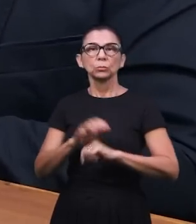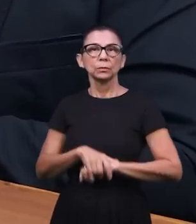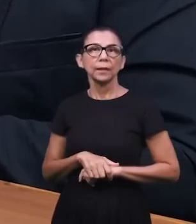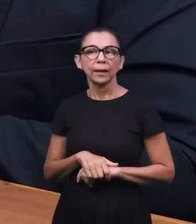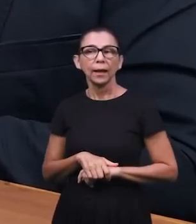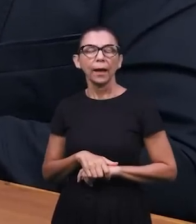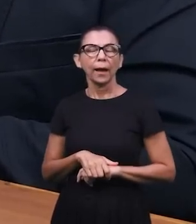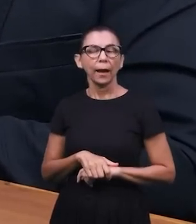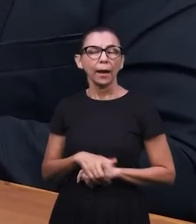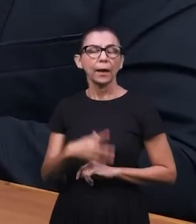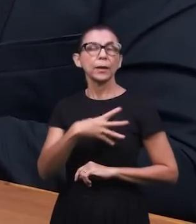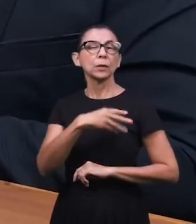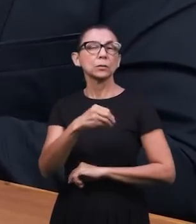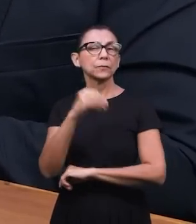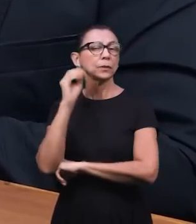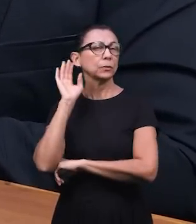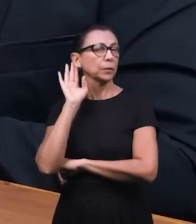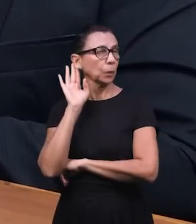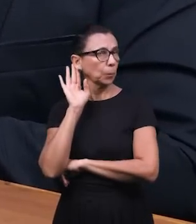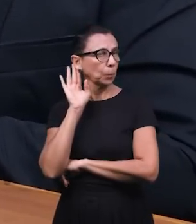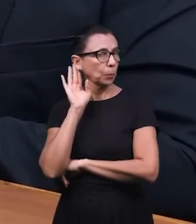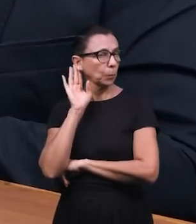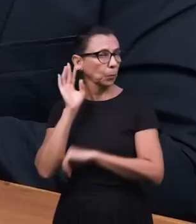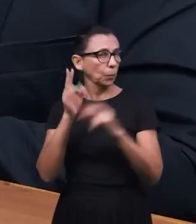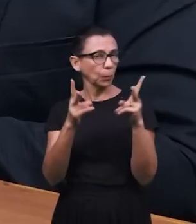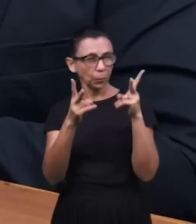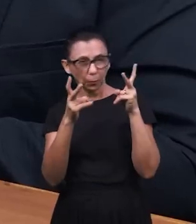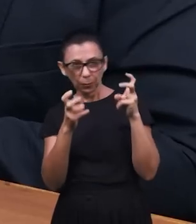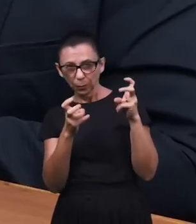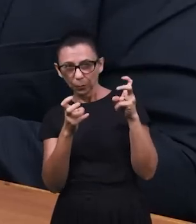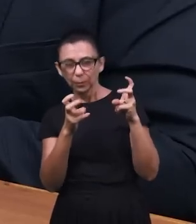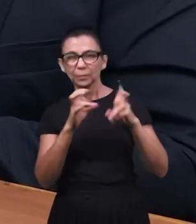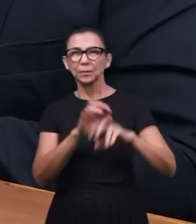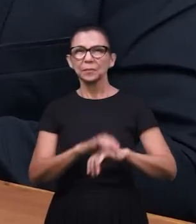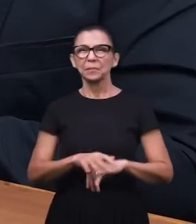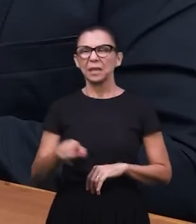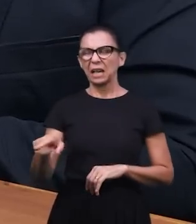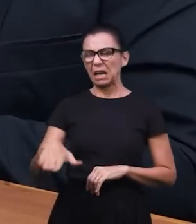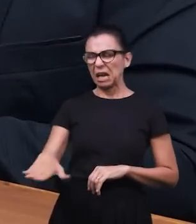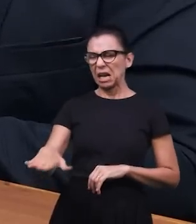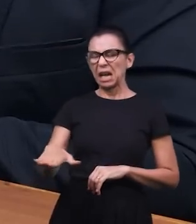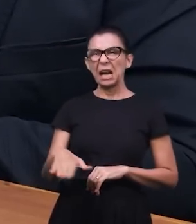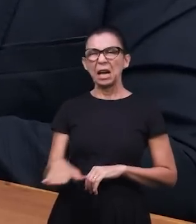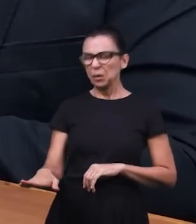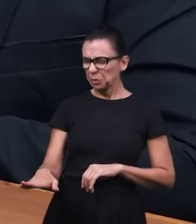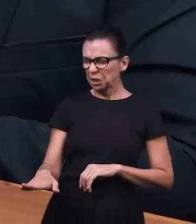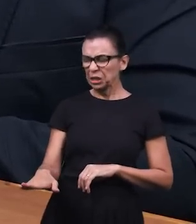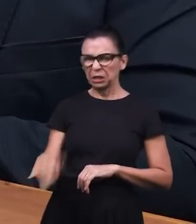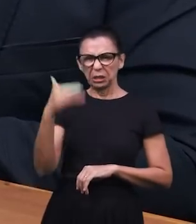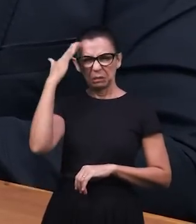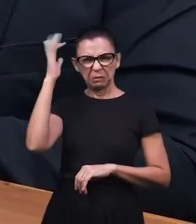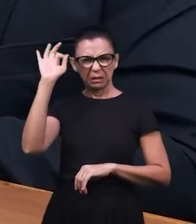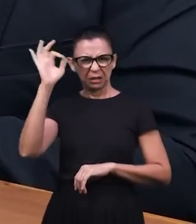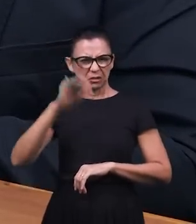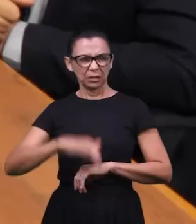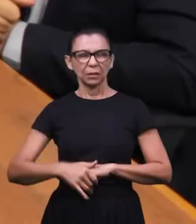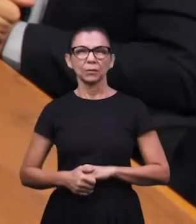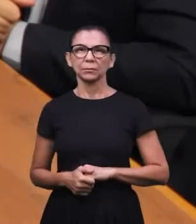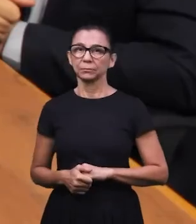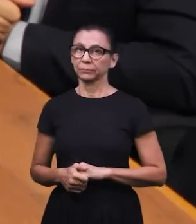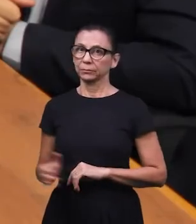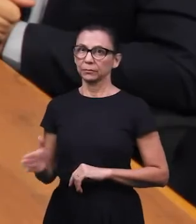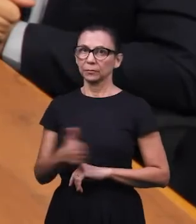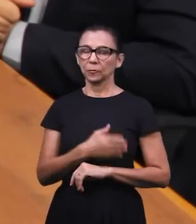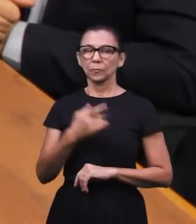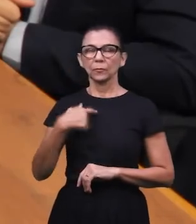ouvindo tudo. E eles vão perceber. E às vezes acham que a criança é muito nova para entender, mas entende. Eu me lembro da história do menino